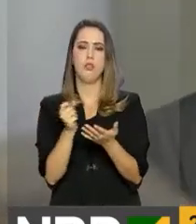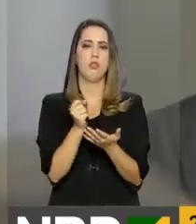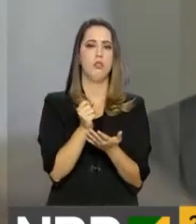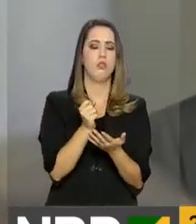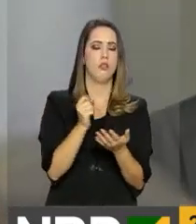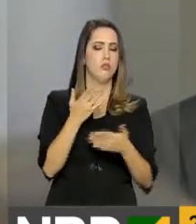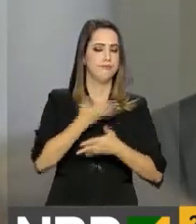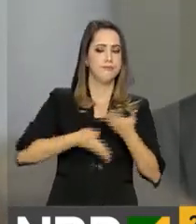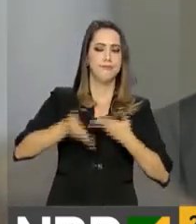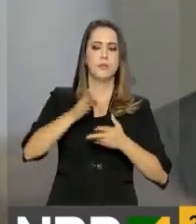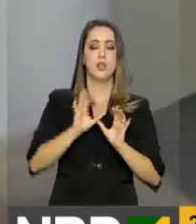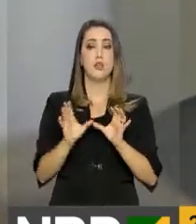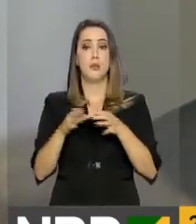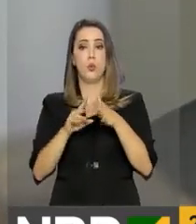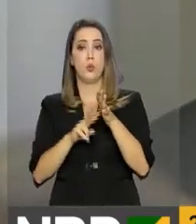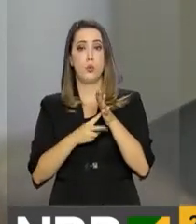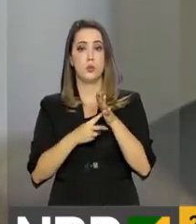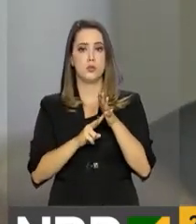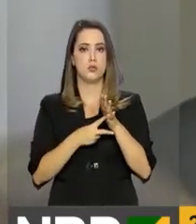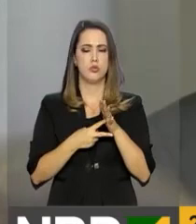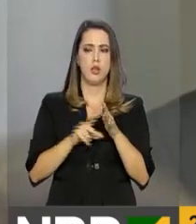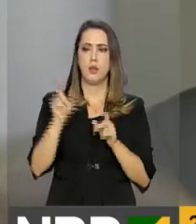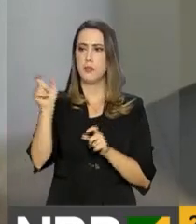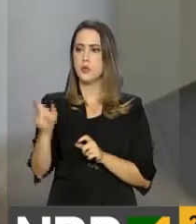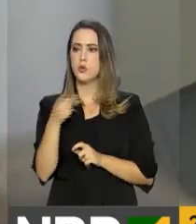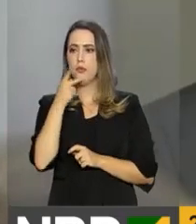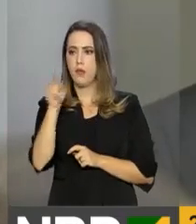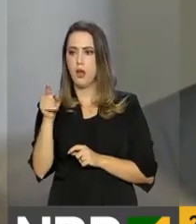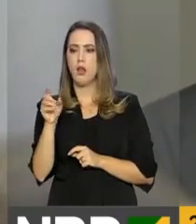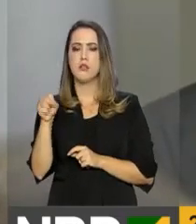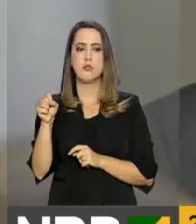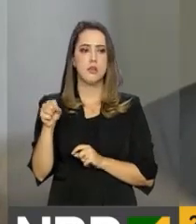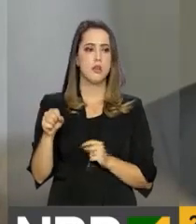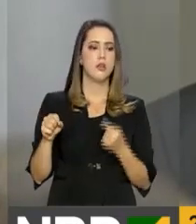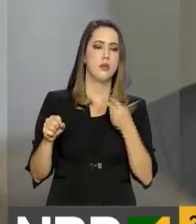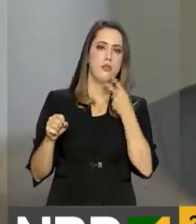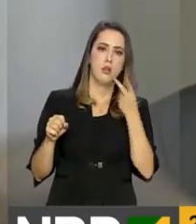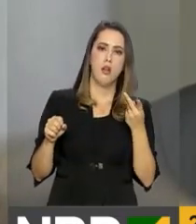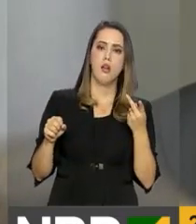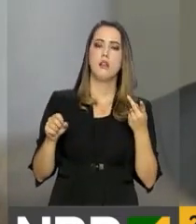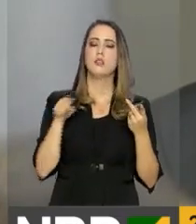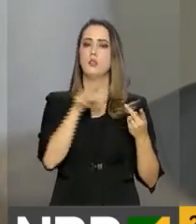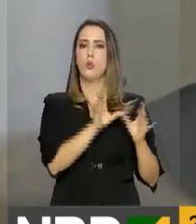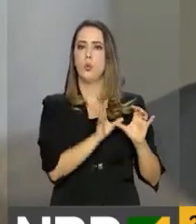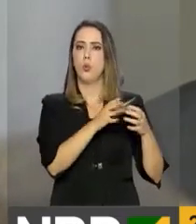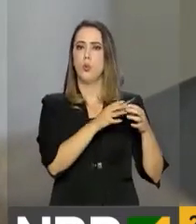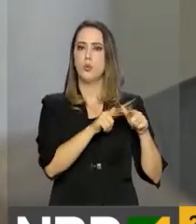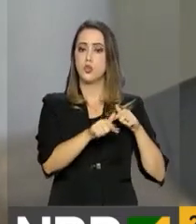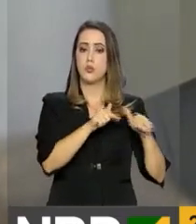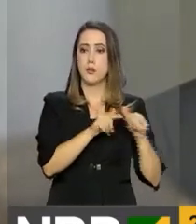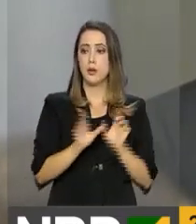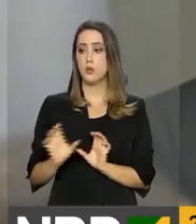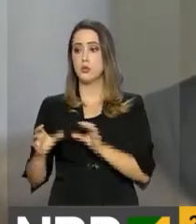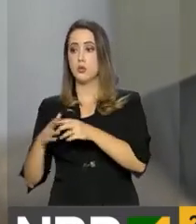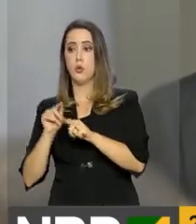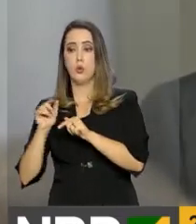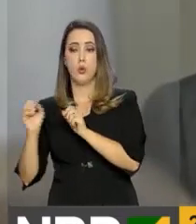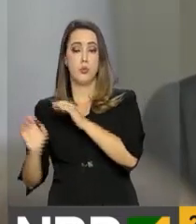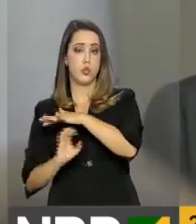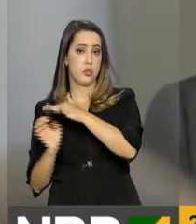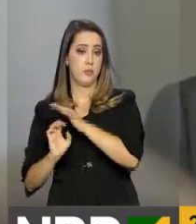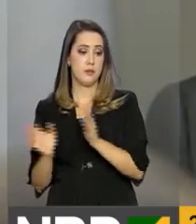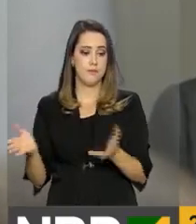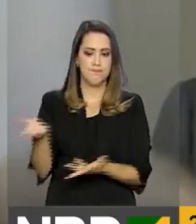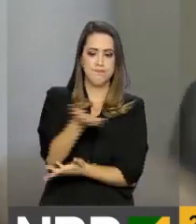centrais sindicais, não é? E foi assim que se fez a modernização trabalhista no nosso país, mais uma vez, com